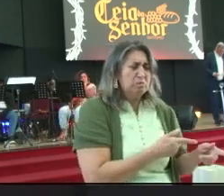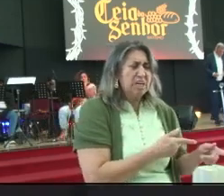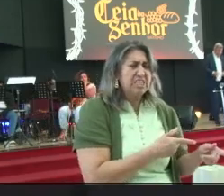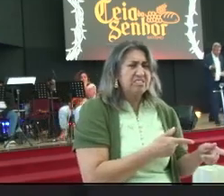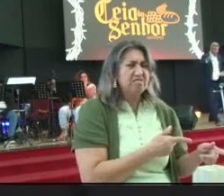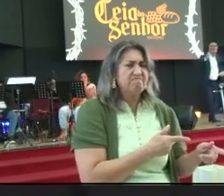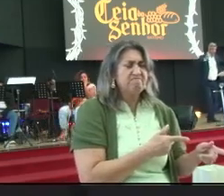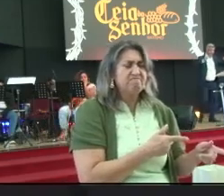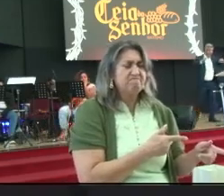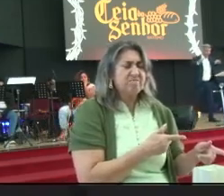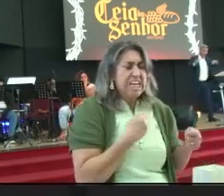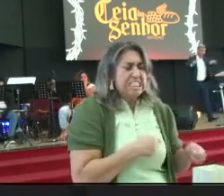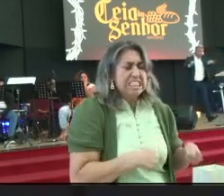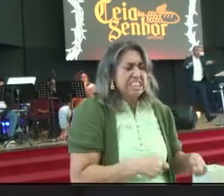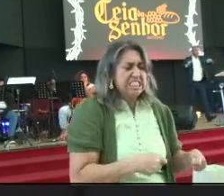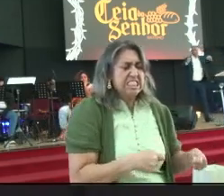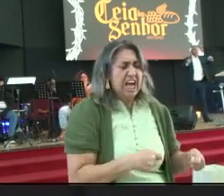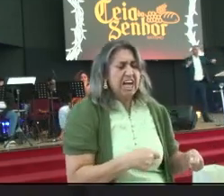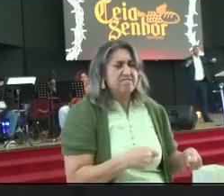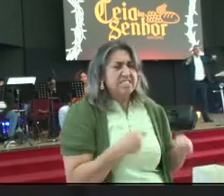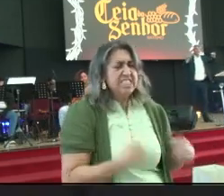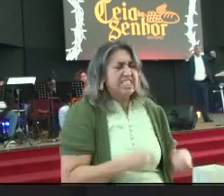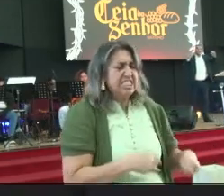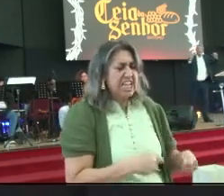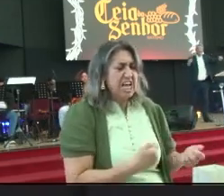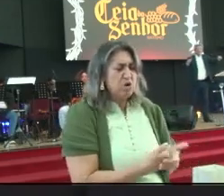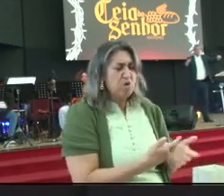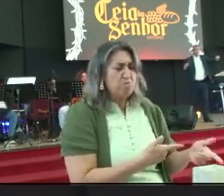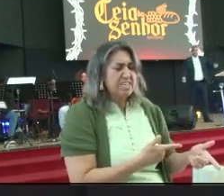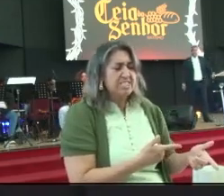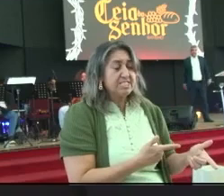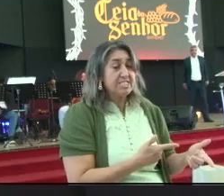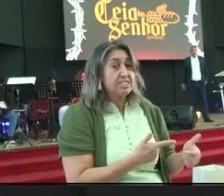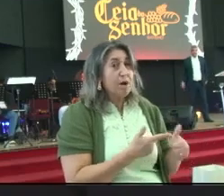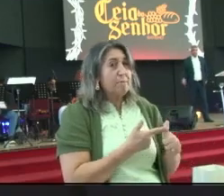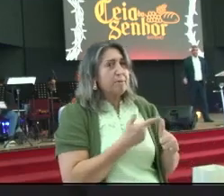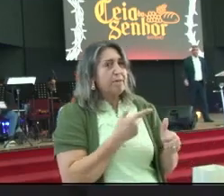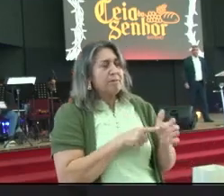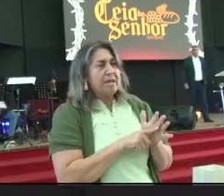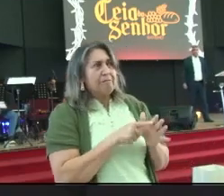A primeira pergunta gera estresse.